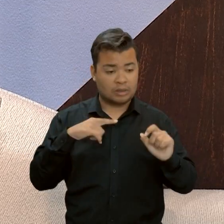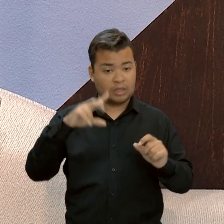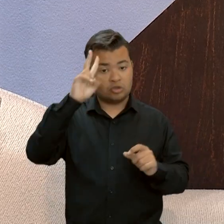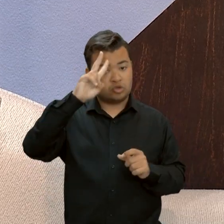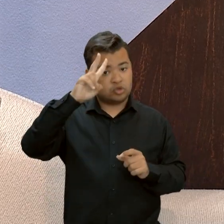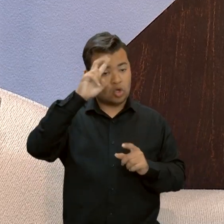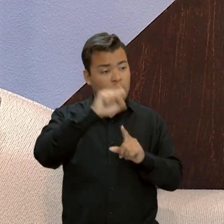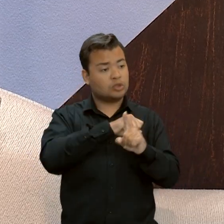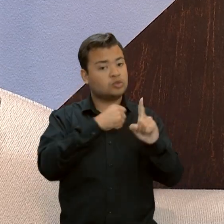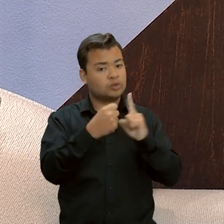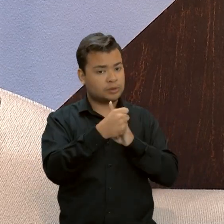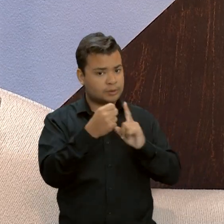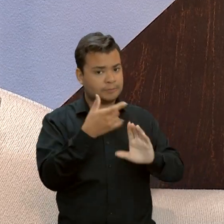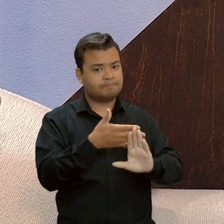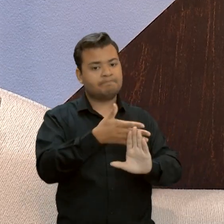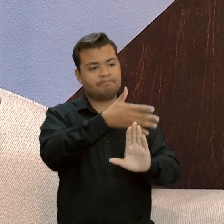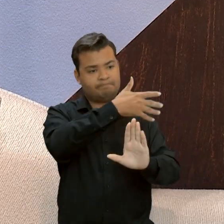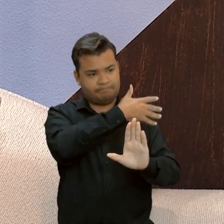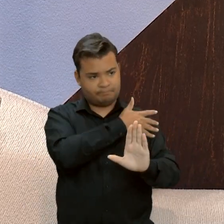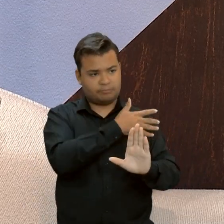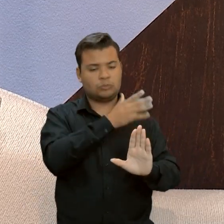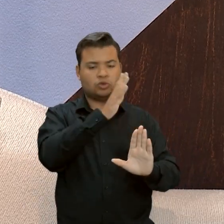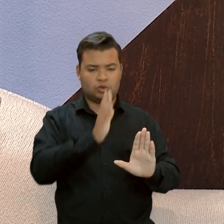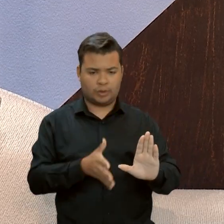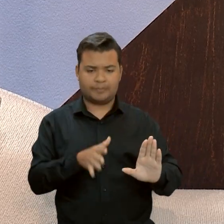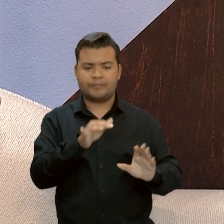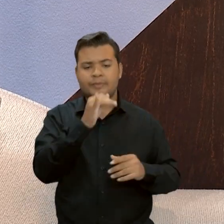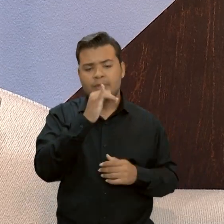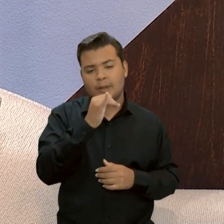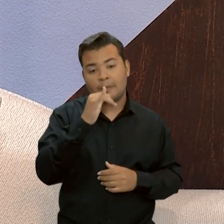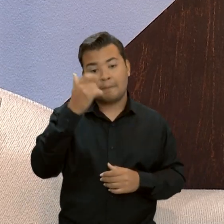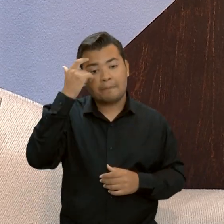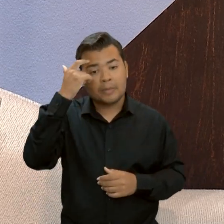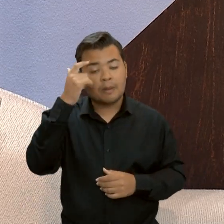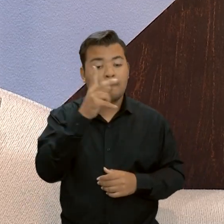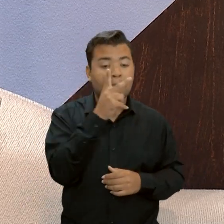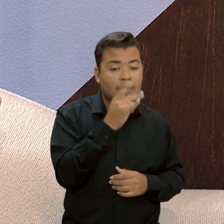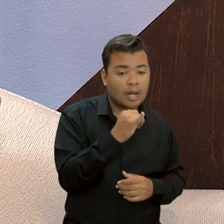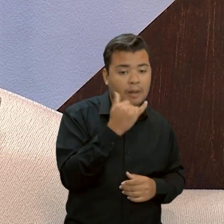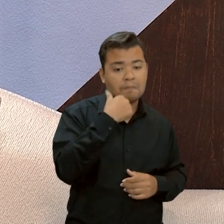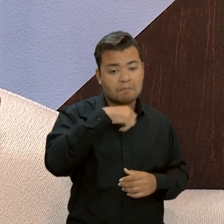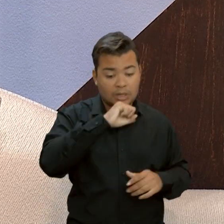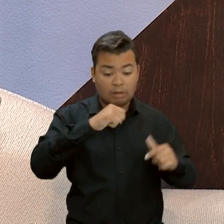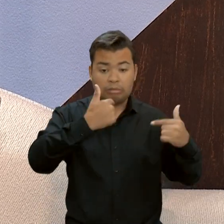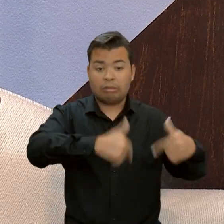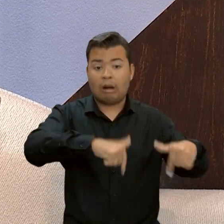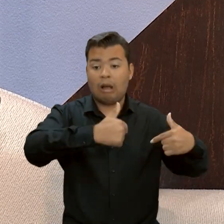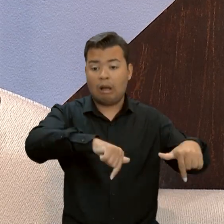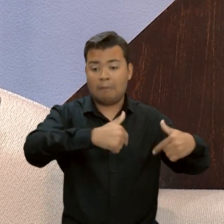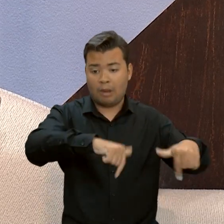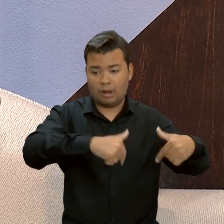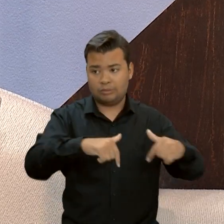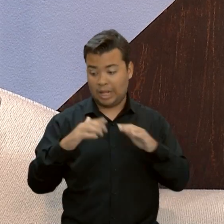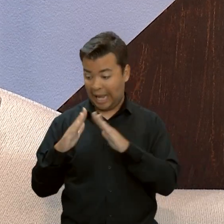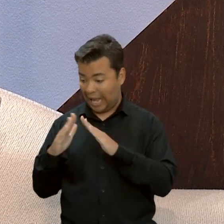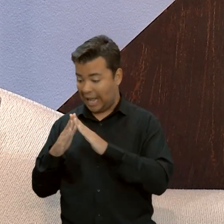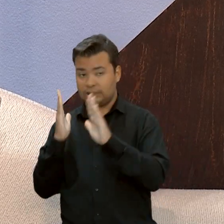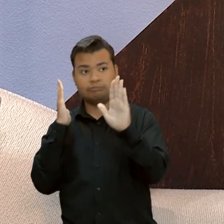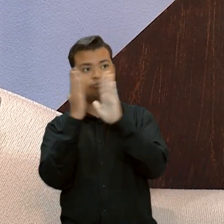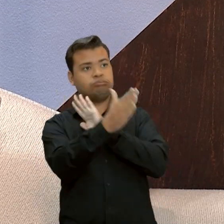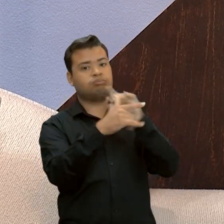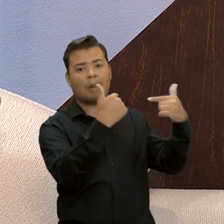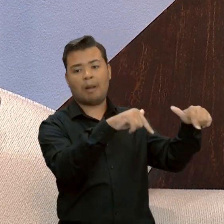histórico-social. Então, nós temos que lembrar que os pais trabalham, que os pais se dedicam muito tempo a questões fora de casa.